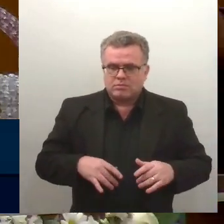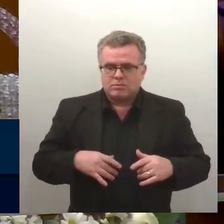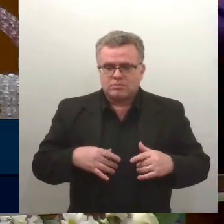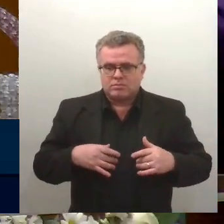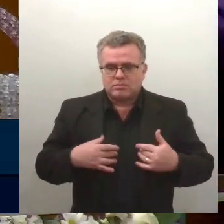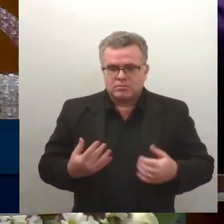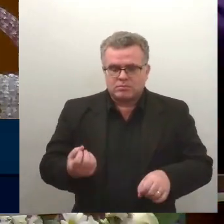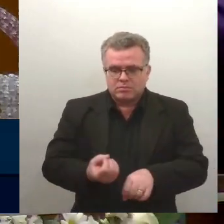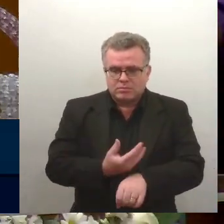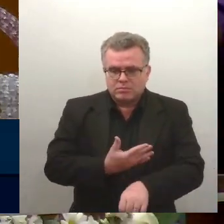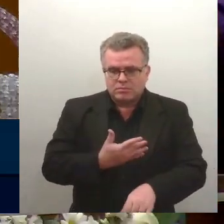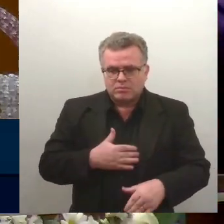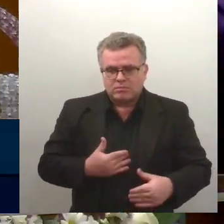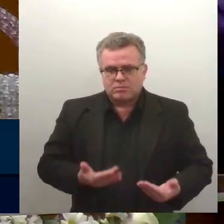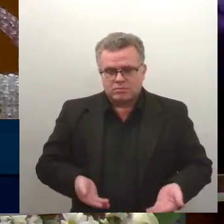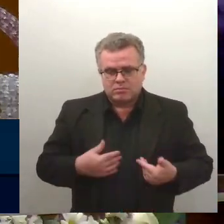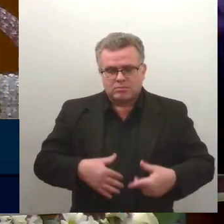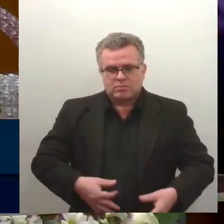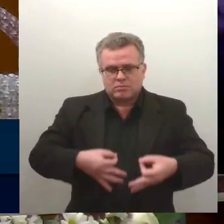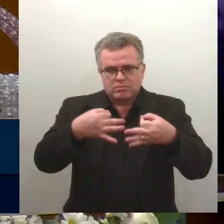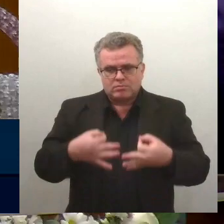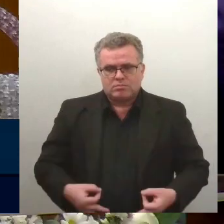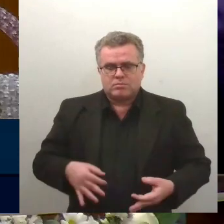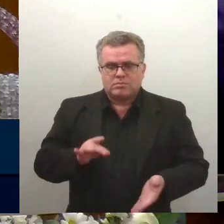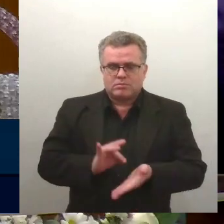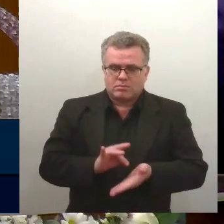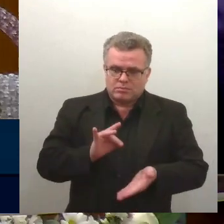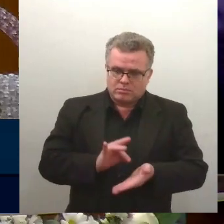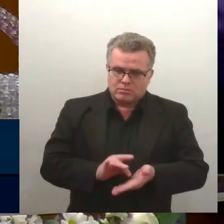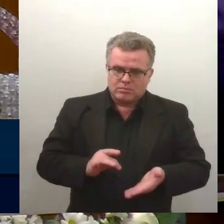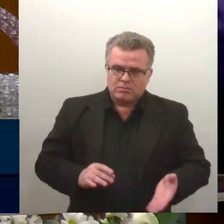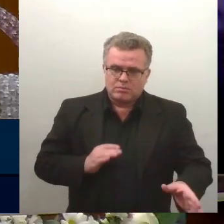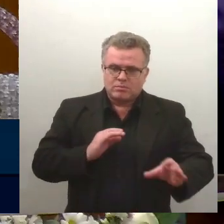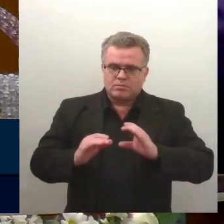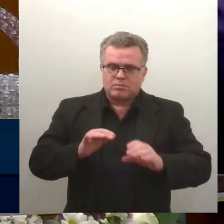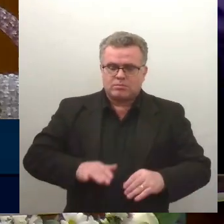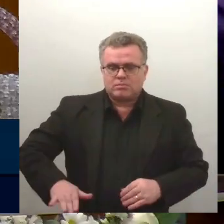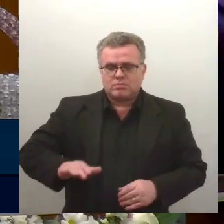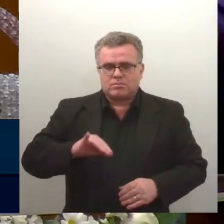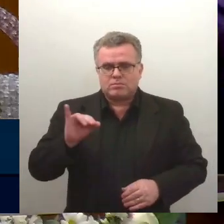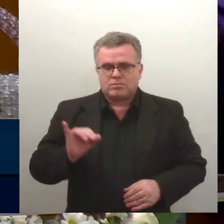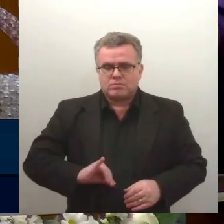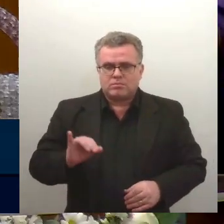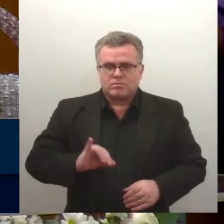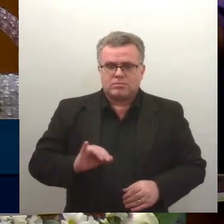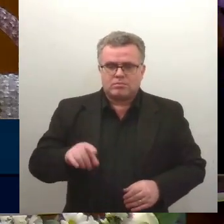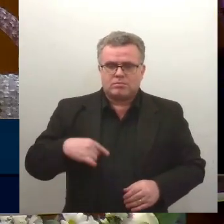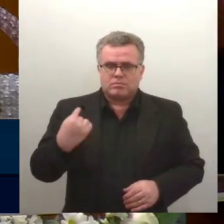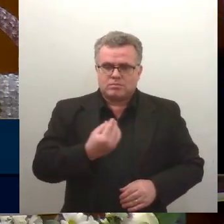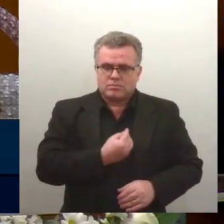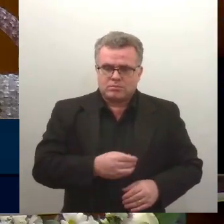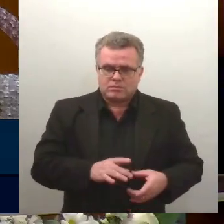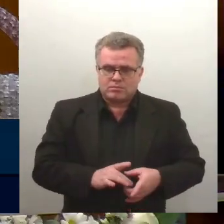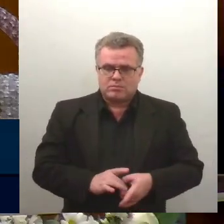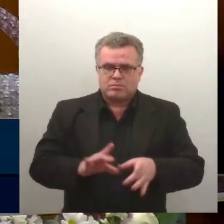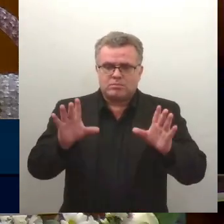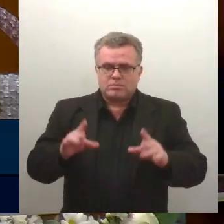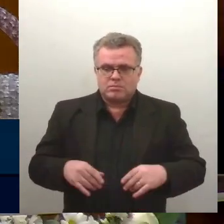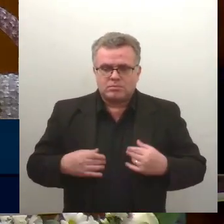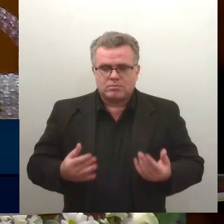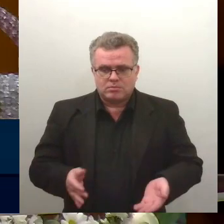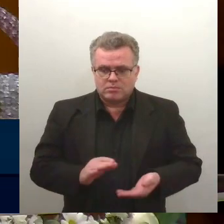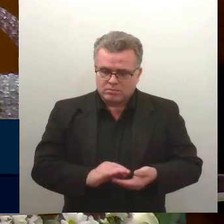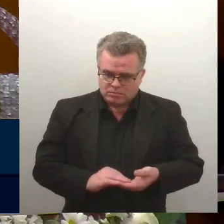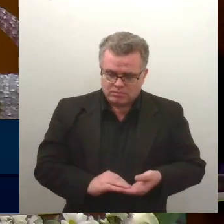que a comunicação é fundamental, né, para a nossa democracia, né, fundamental para que o